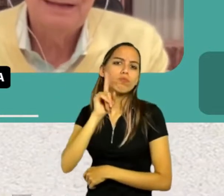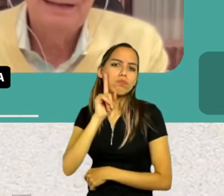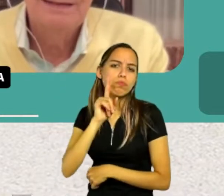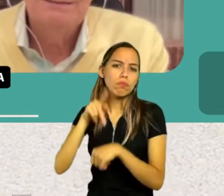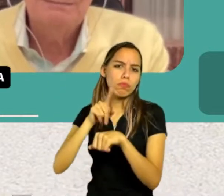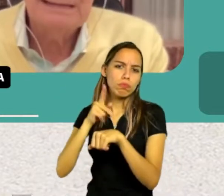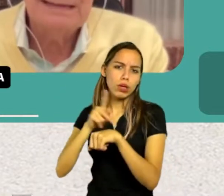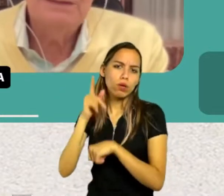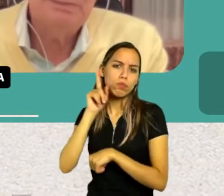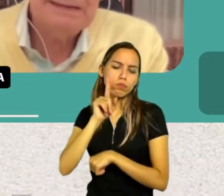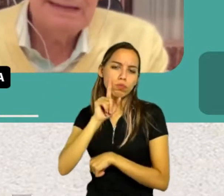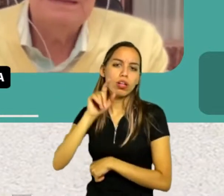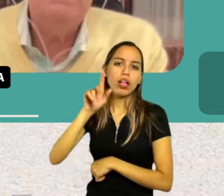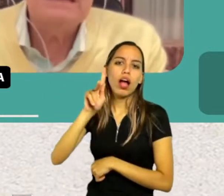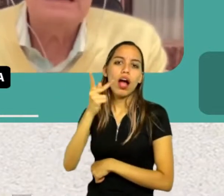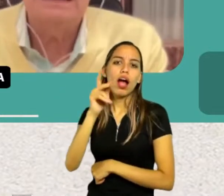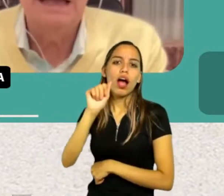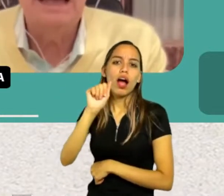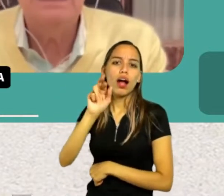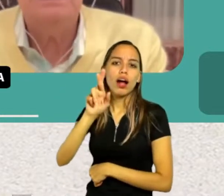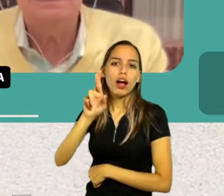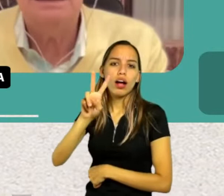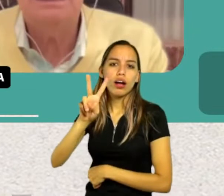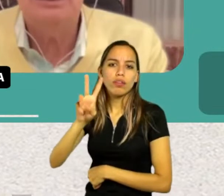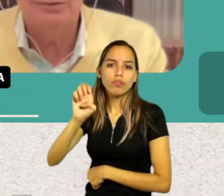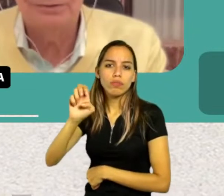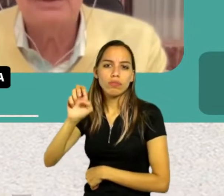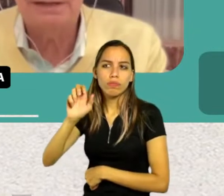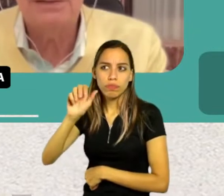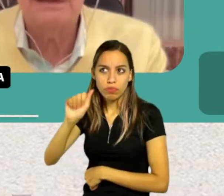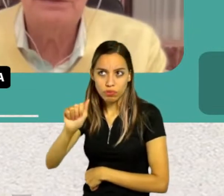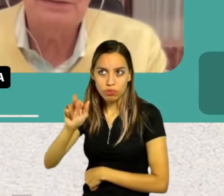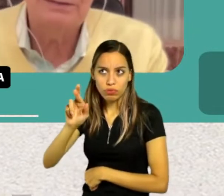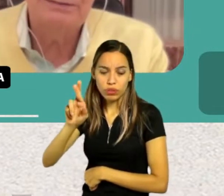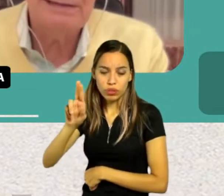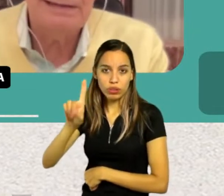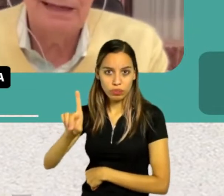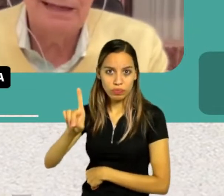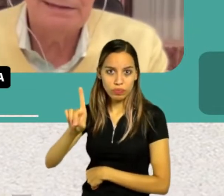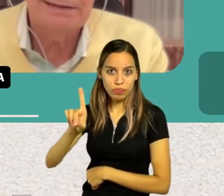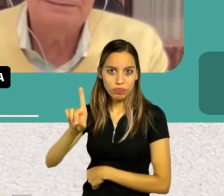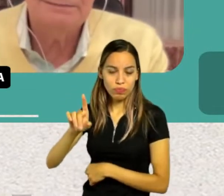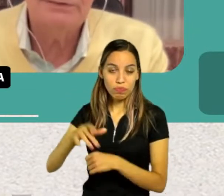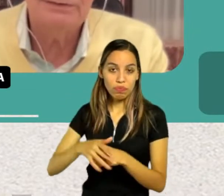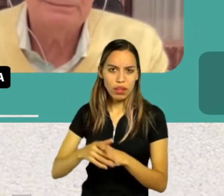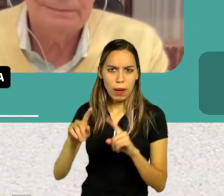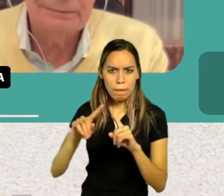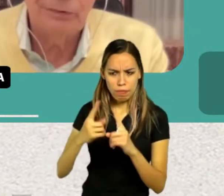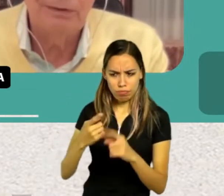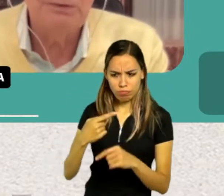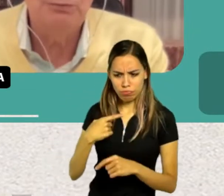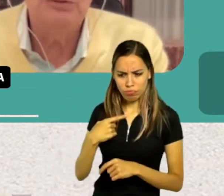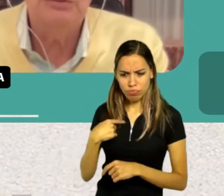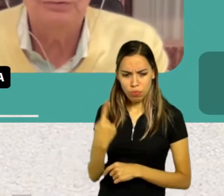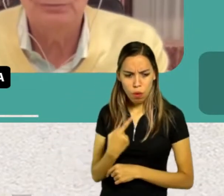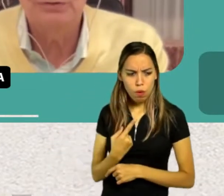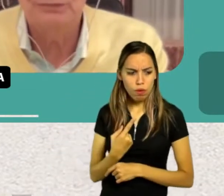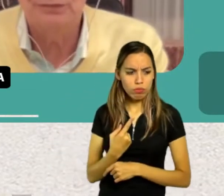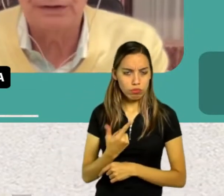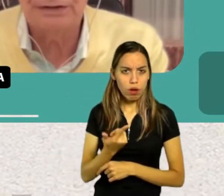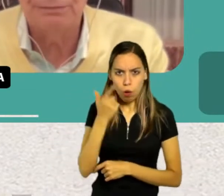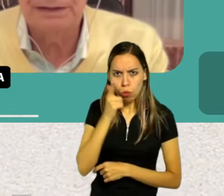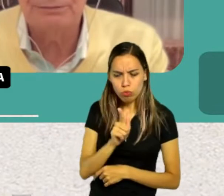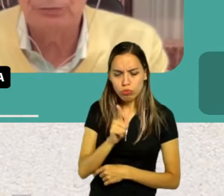né? Mas ele perseguiu essa ideia e colocou os 3 filhos na universidade. Foi um homem muito,